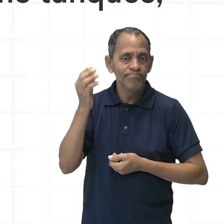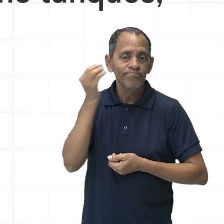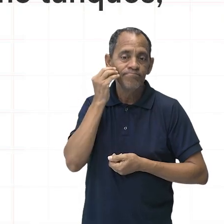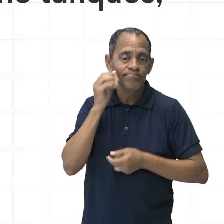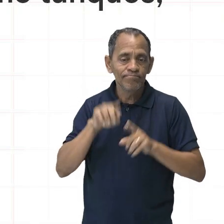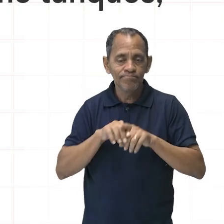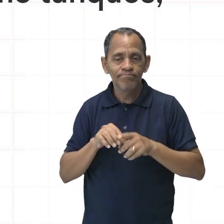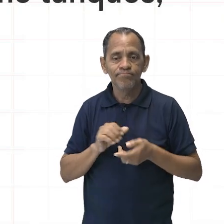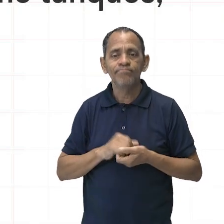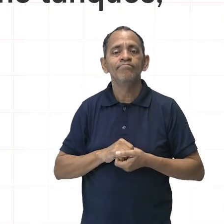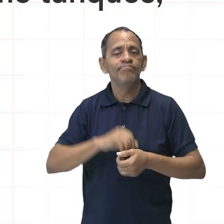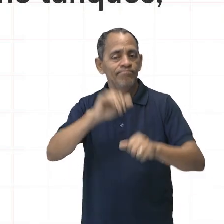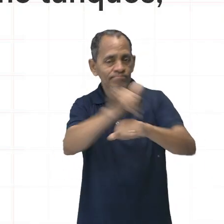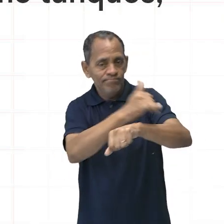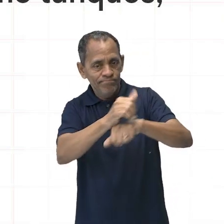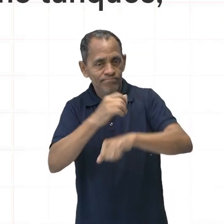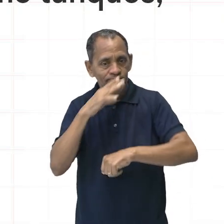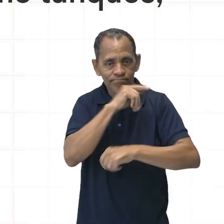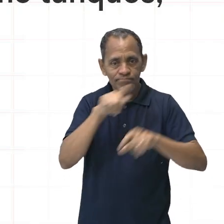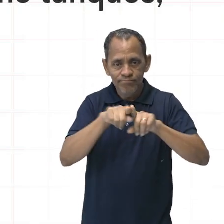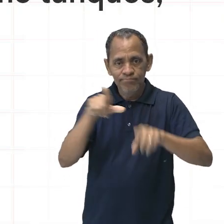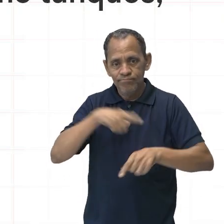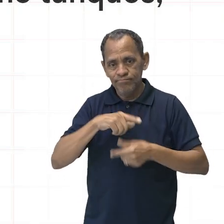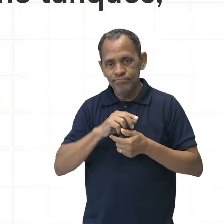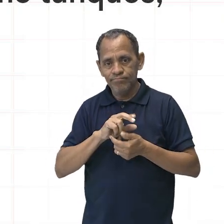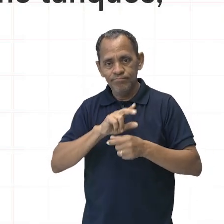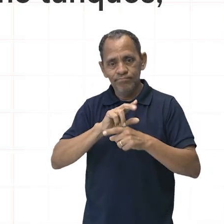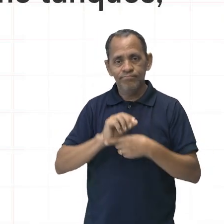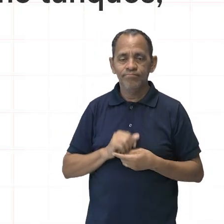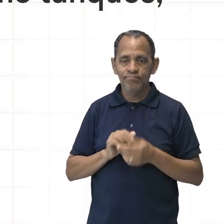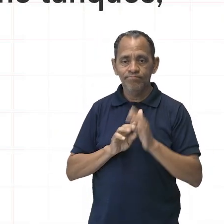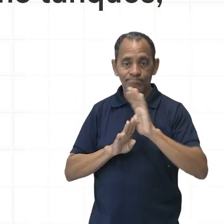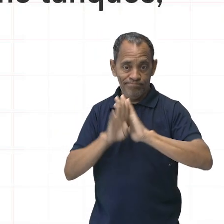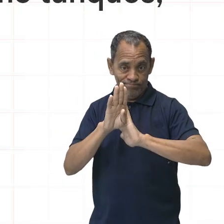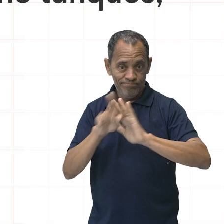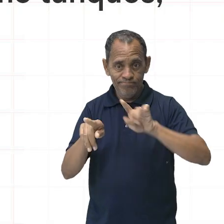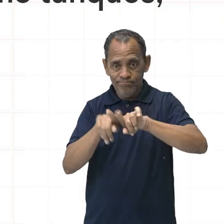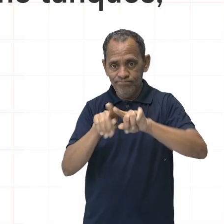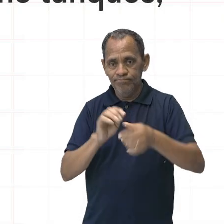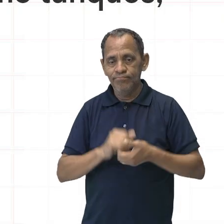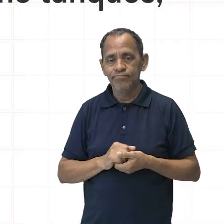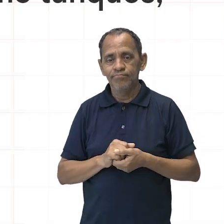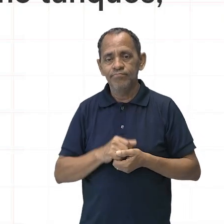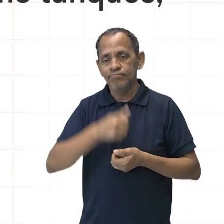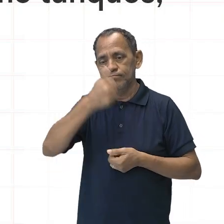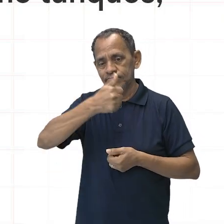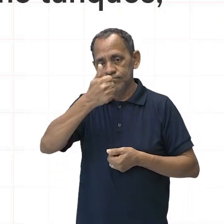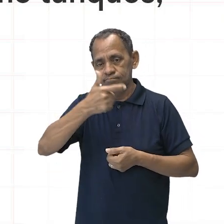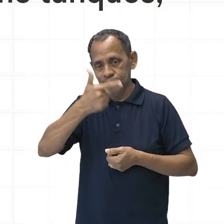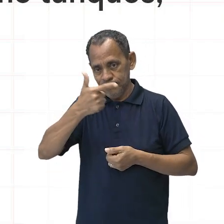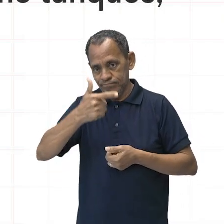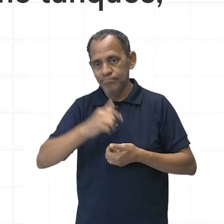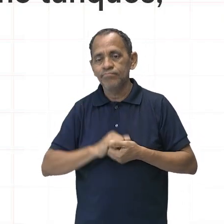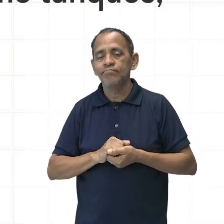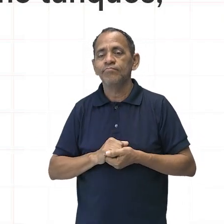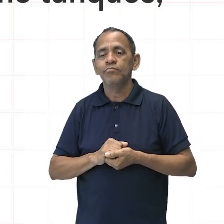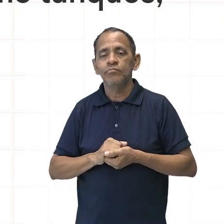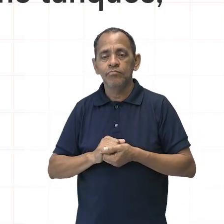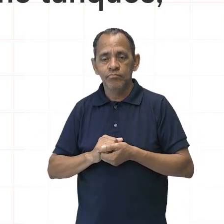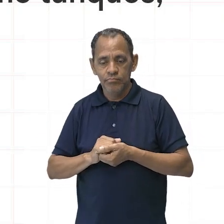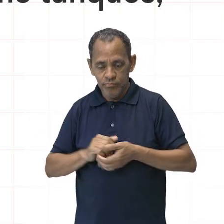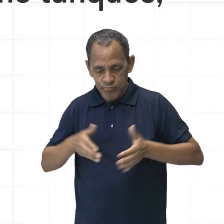manobras rápidas para obter vantagem. E a segunda fase é a Guerra de Trincheiras, que acontece